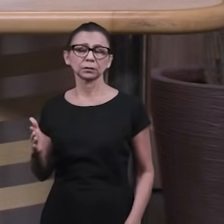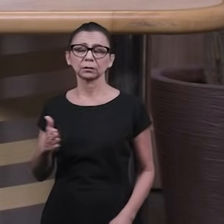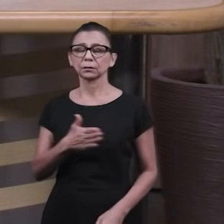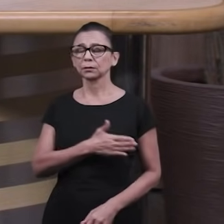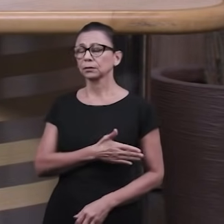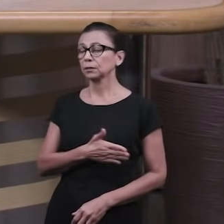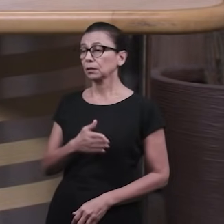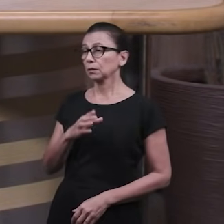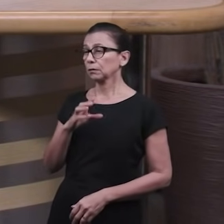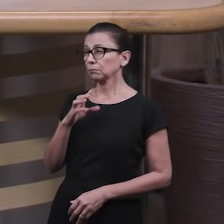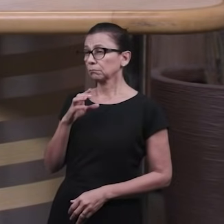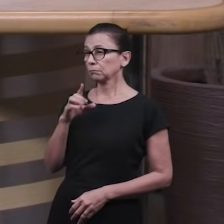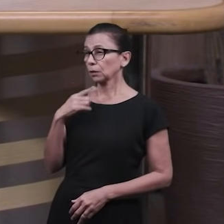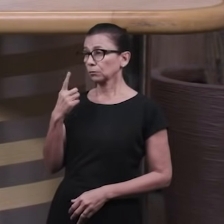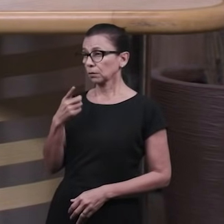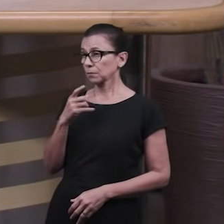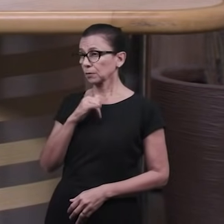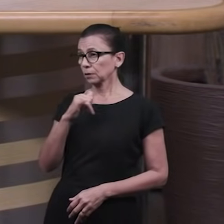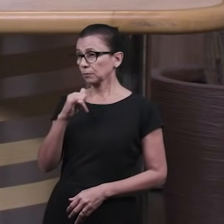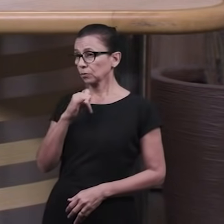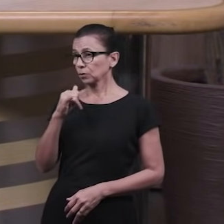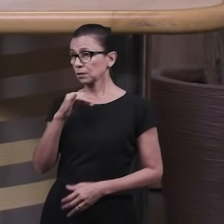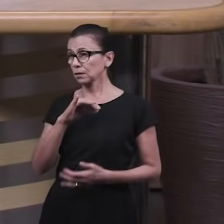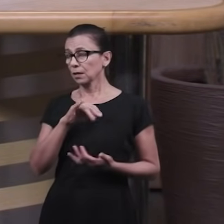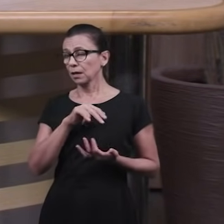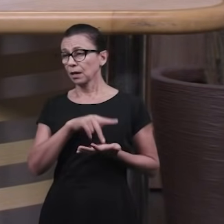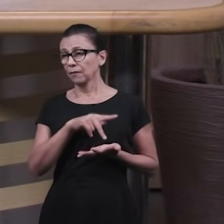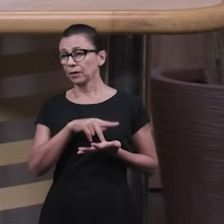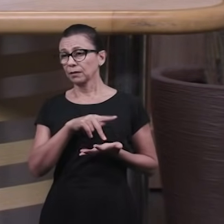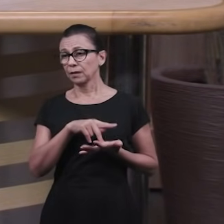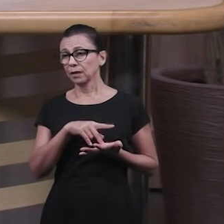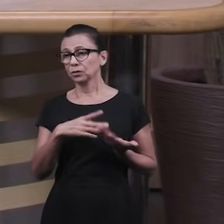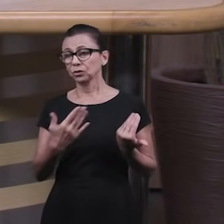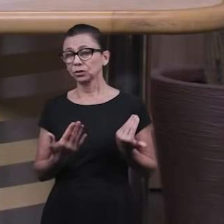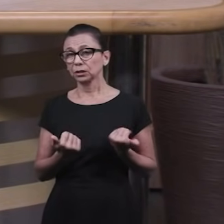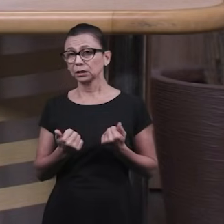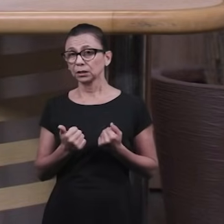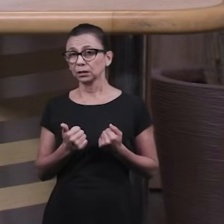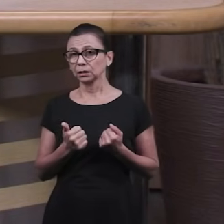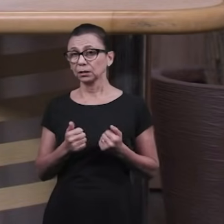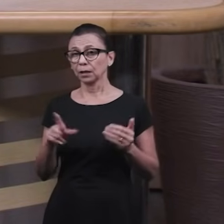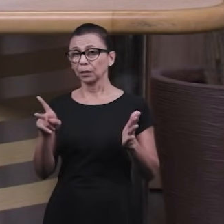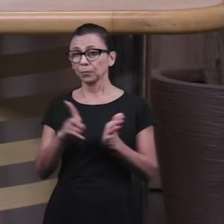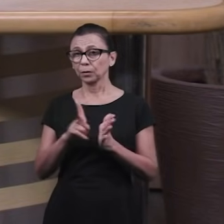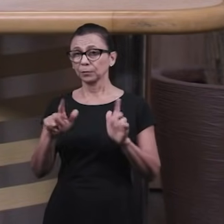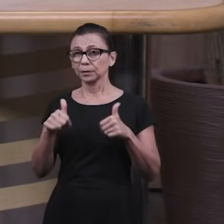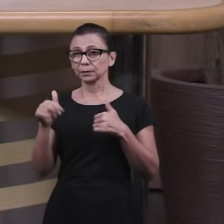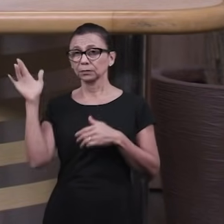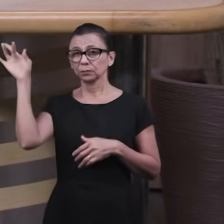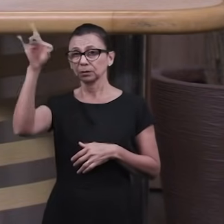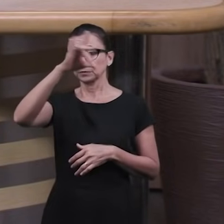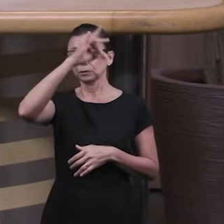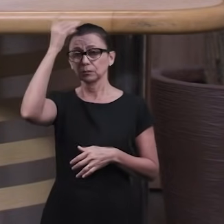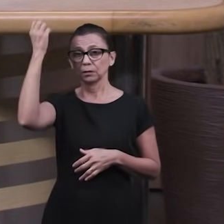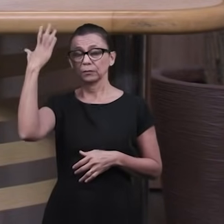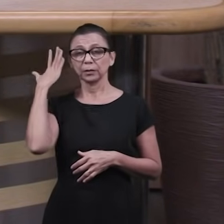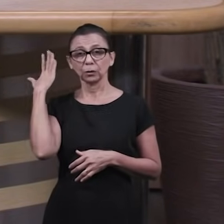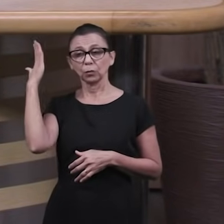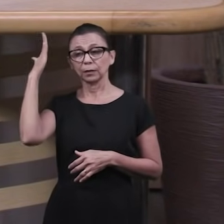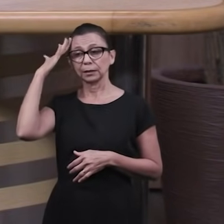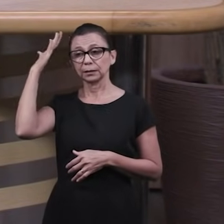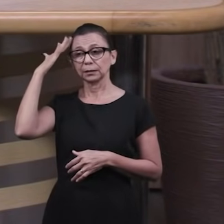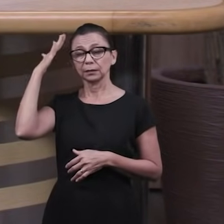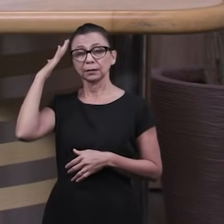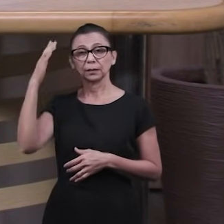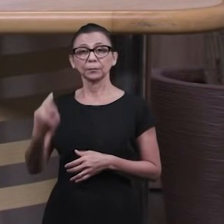então fazer a afirmação que era a mesma revelação, a operação do Espírito Santo que os levou a entender isso, do que quando João disse assim: no